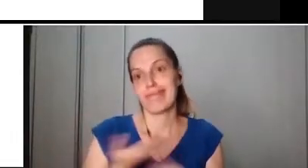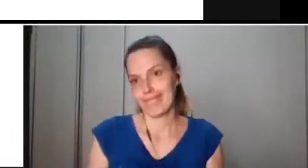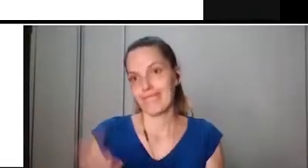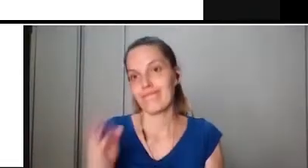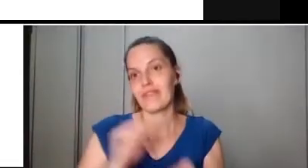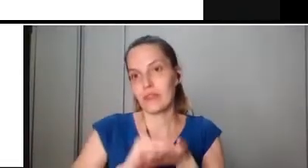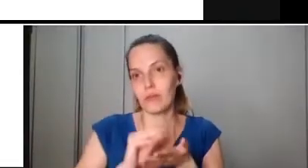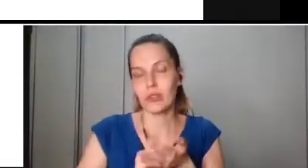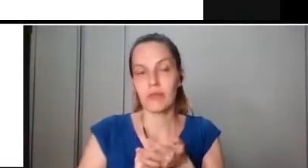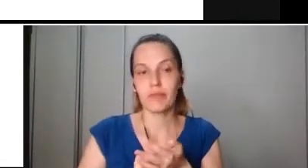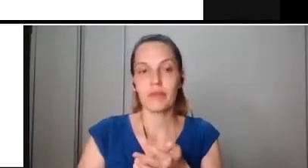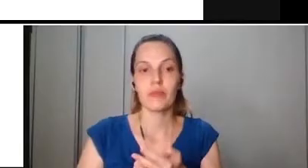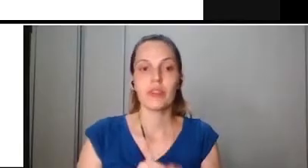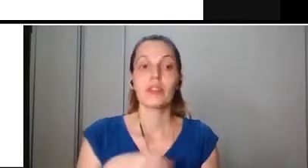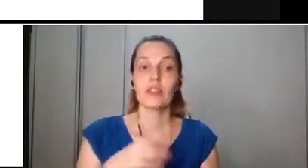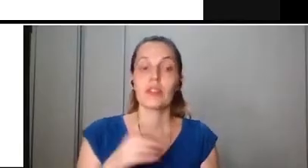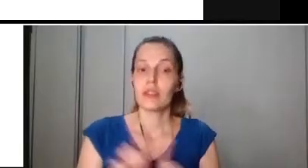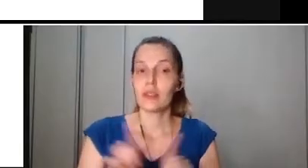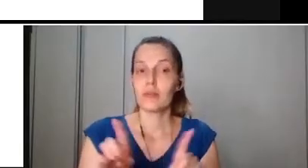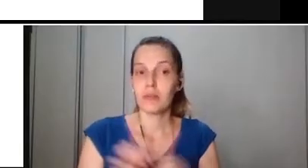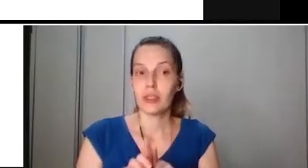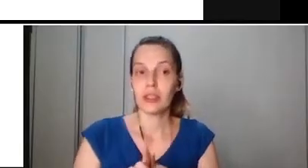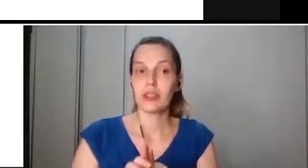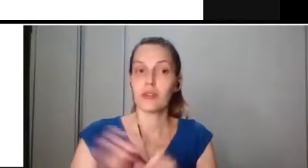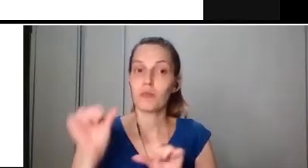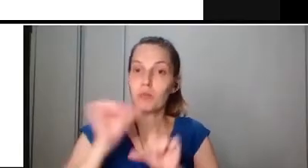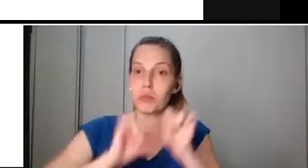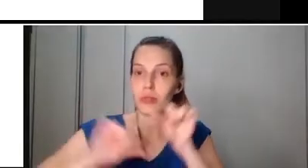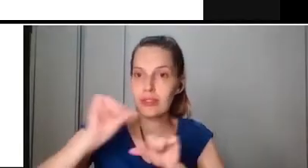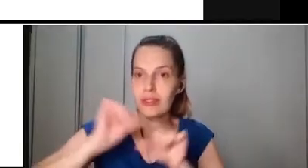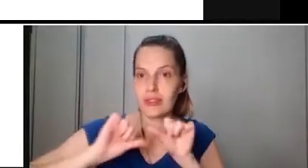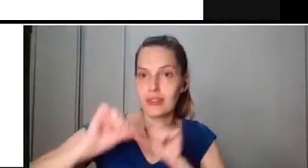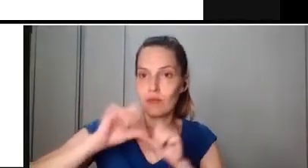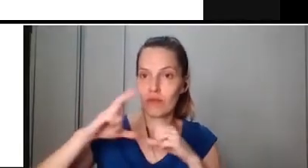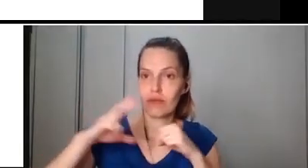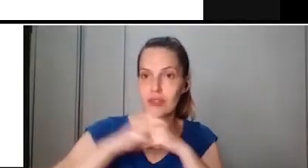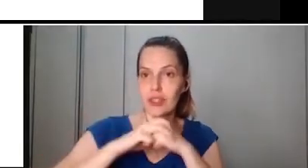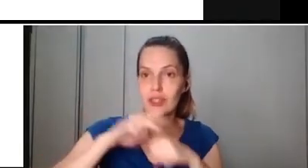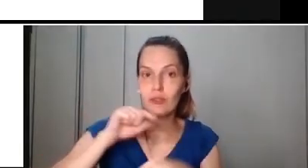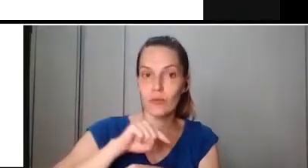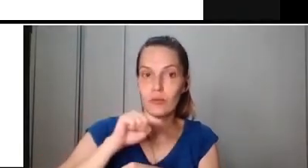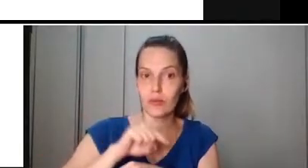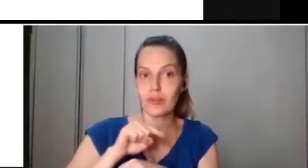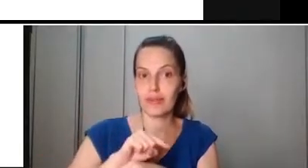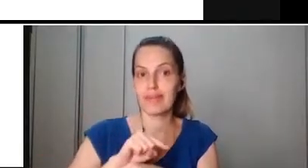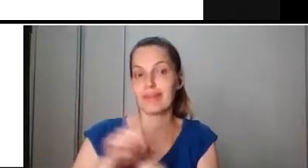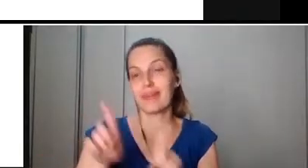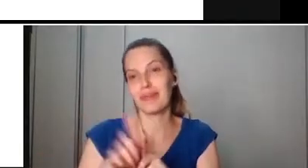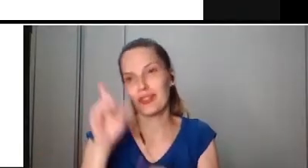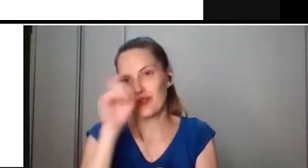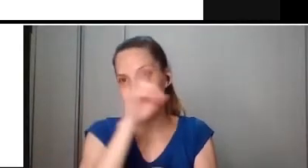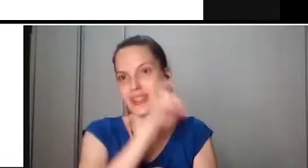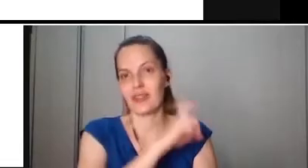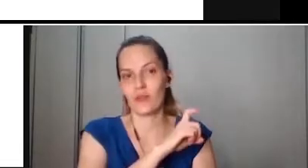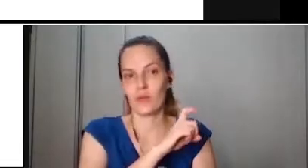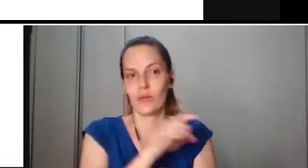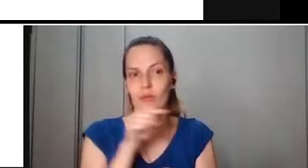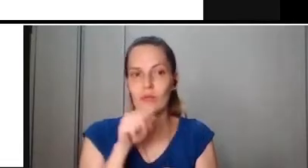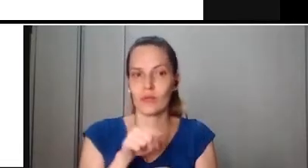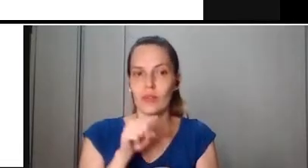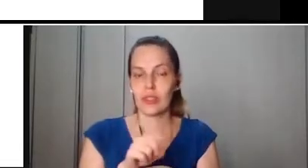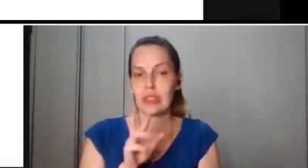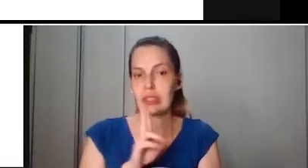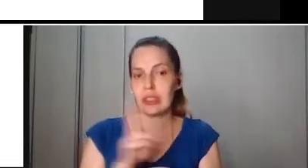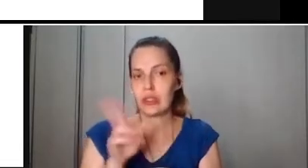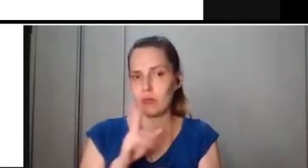gente normalmente espera, é comum, os vírus, com o tempo, irem atenuando, porque não é do interesse do vírus